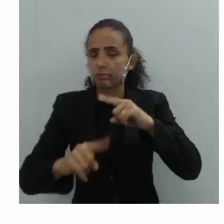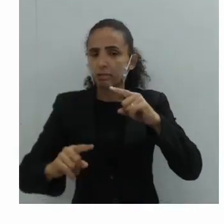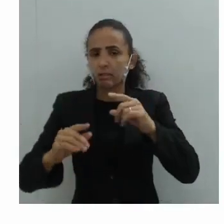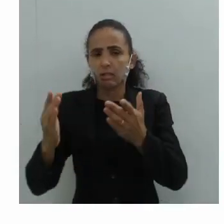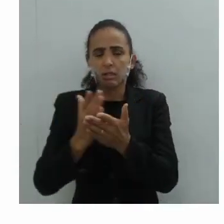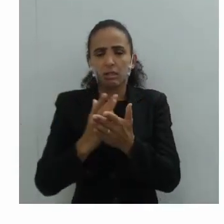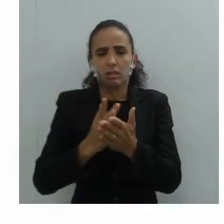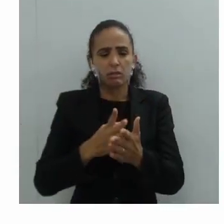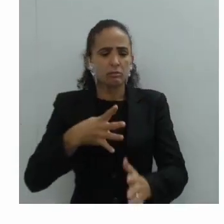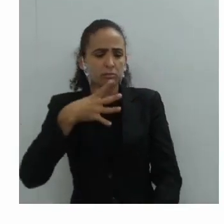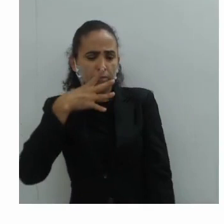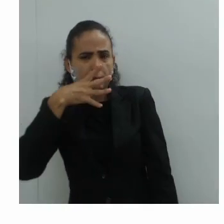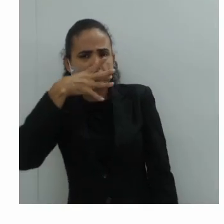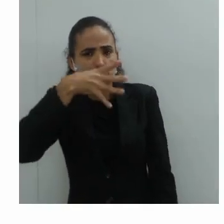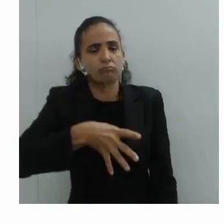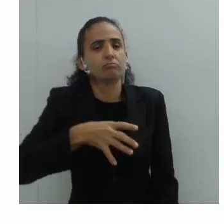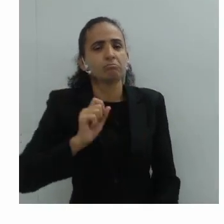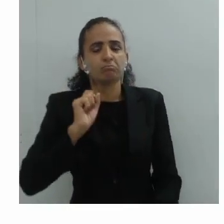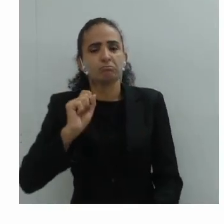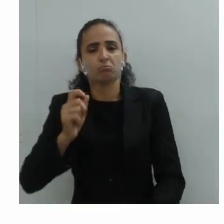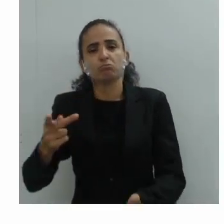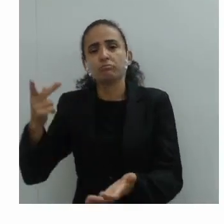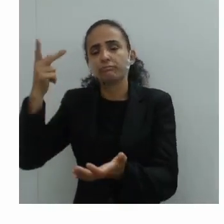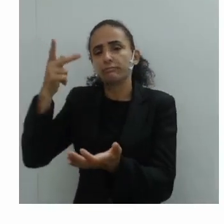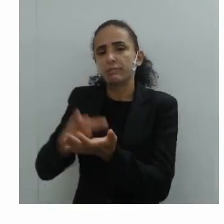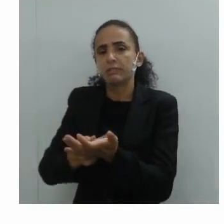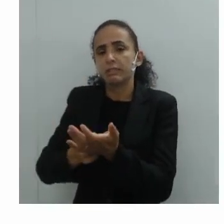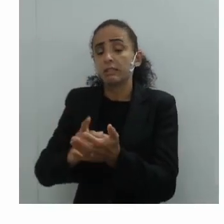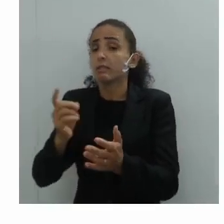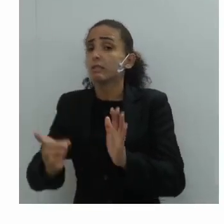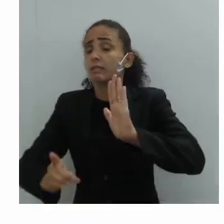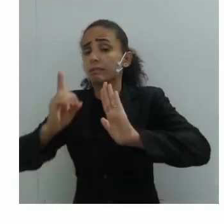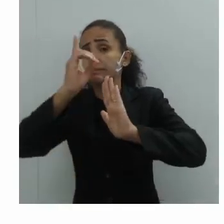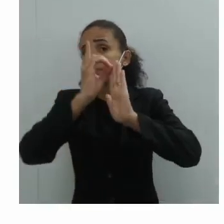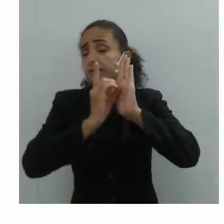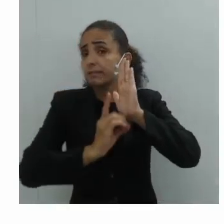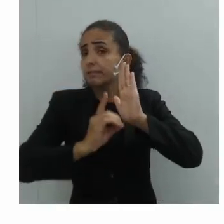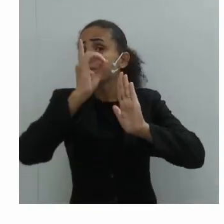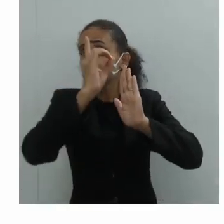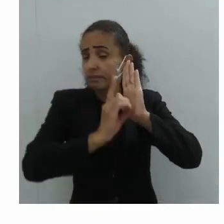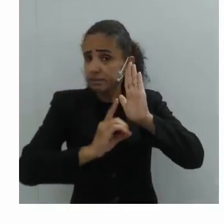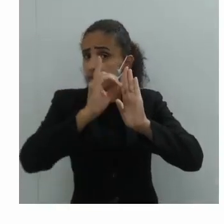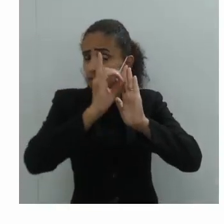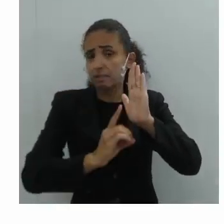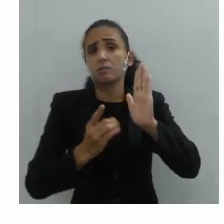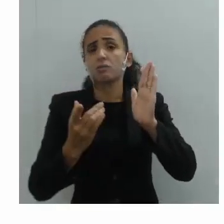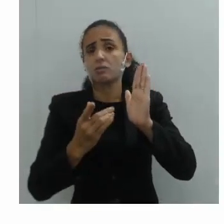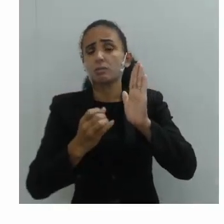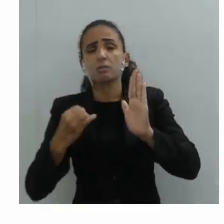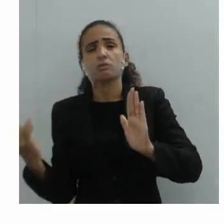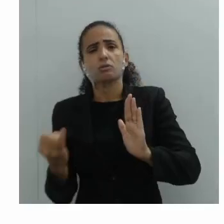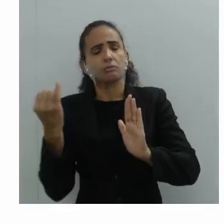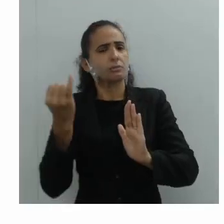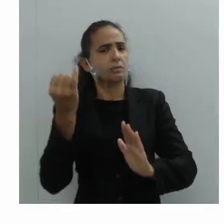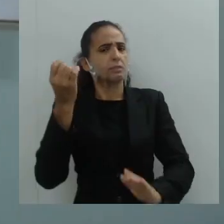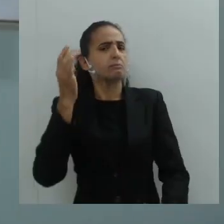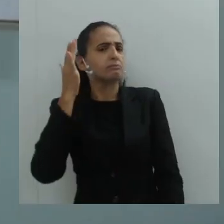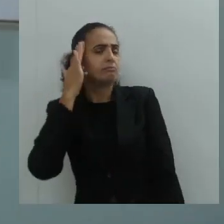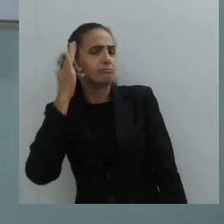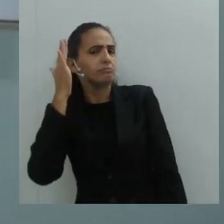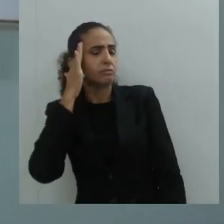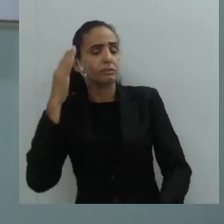de injúria, pois desta forma há direitos que deixariam de ser preservados.